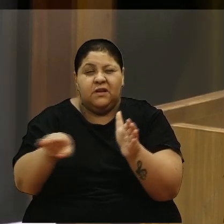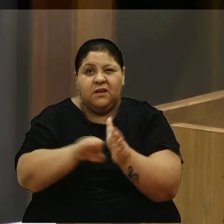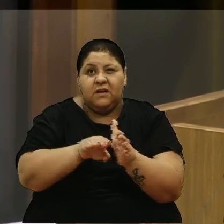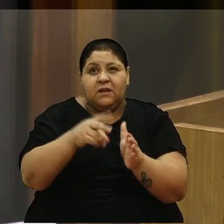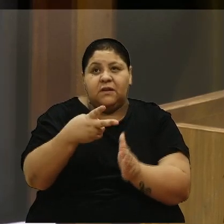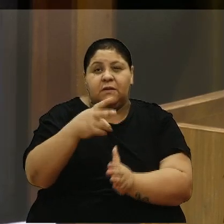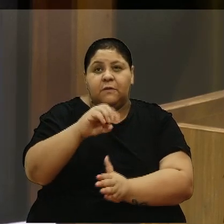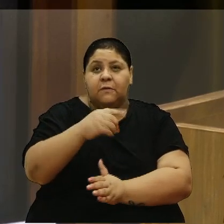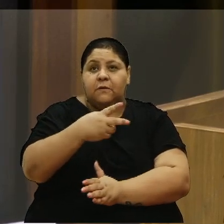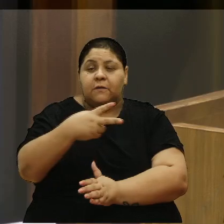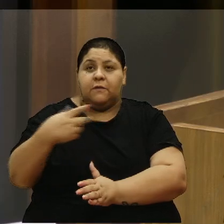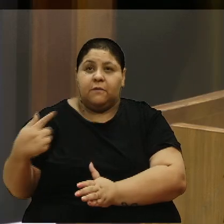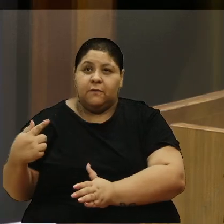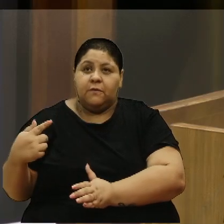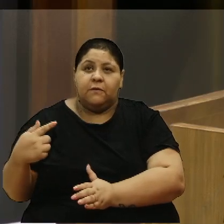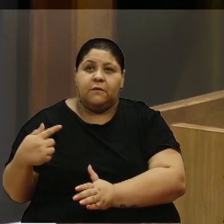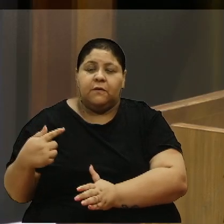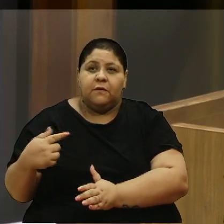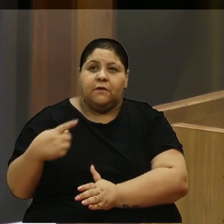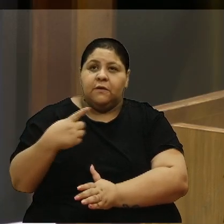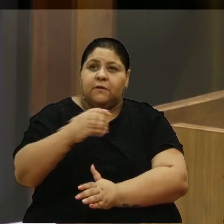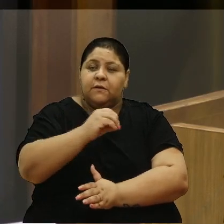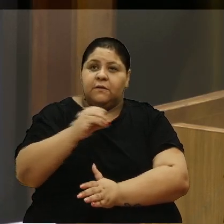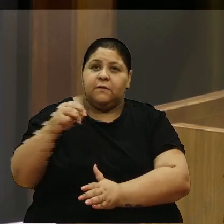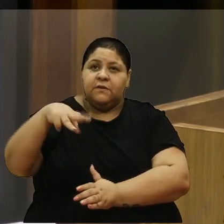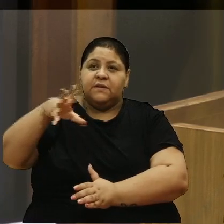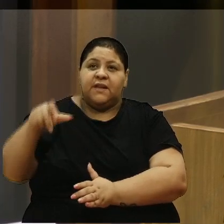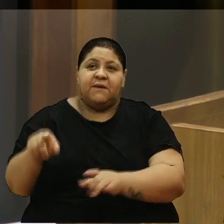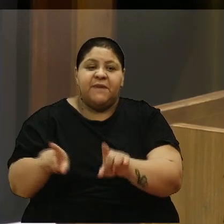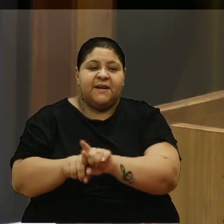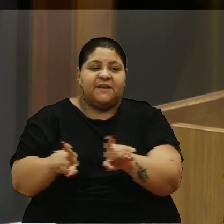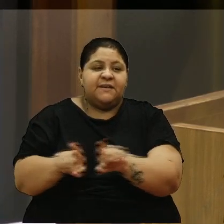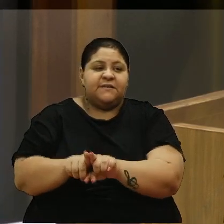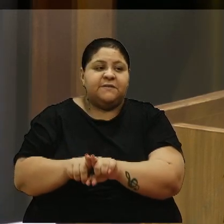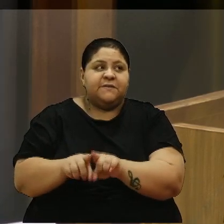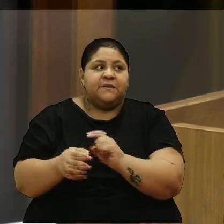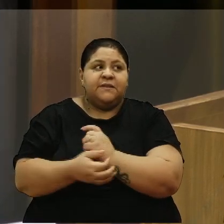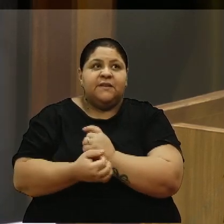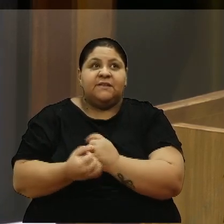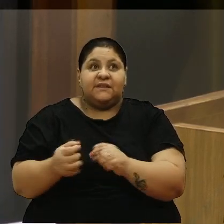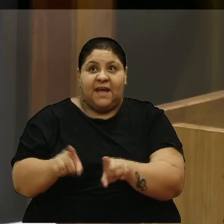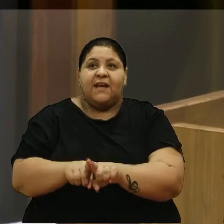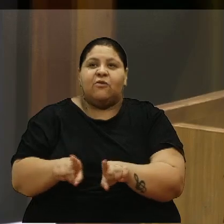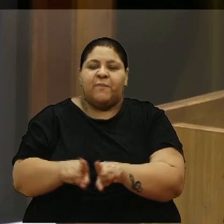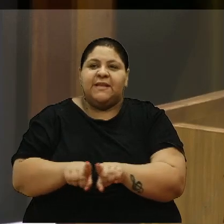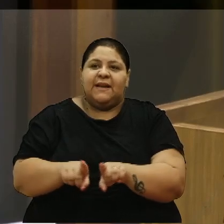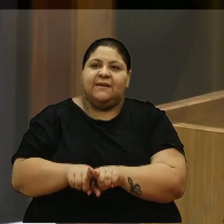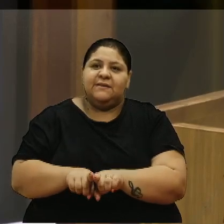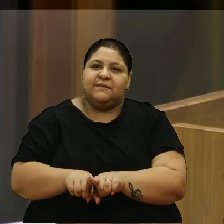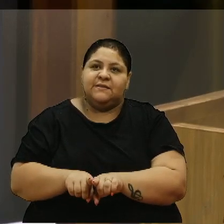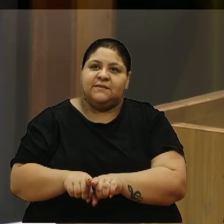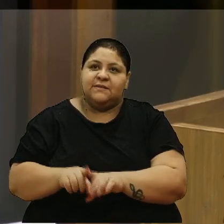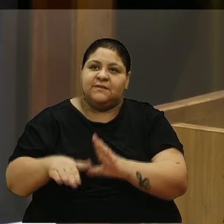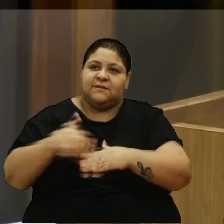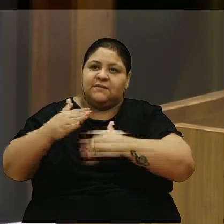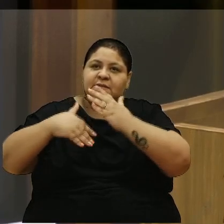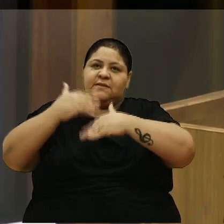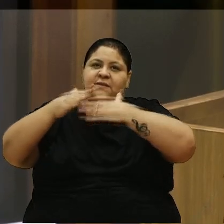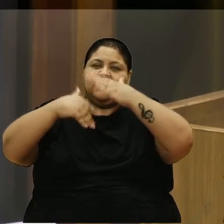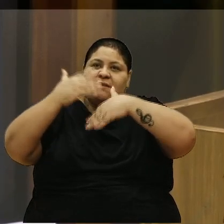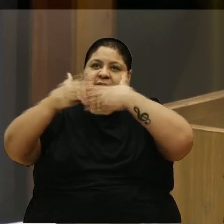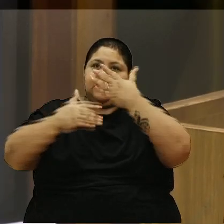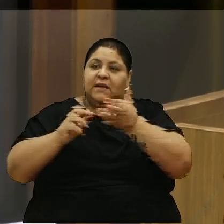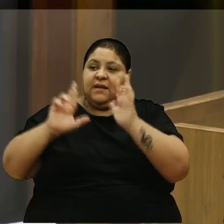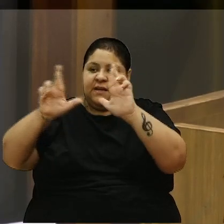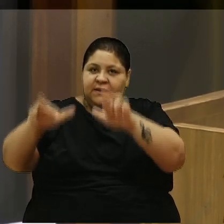queremos ultrapassar a barreira dos 100 milhões. Ou seja, gerando receita, gerando impostos, gerando prosperidade para a nossa